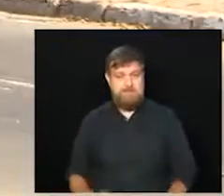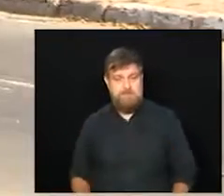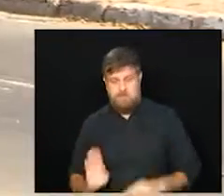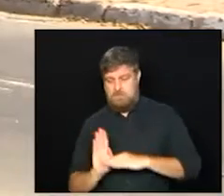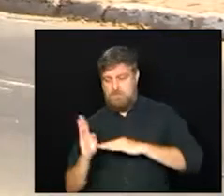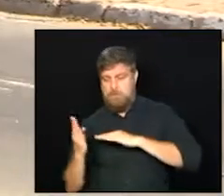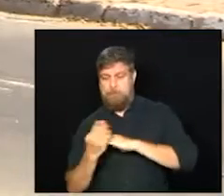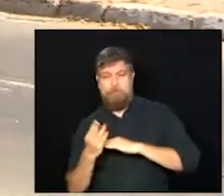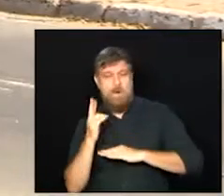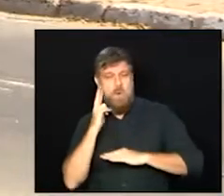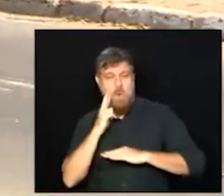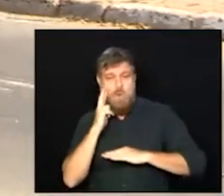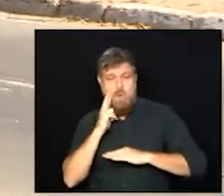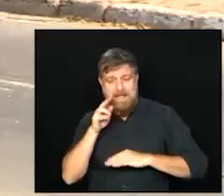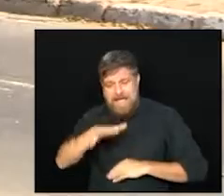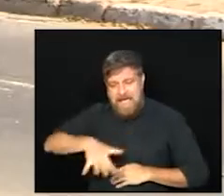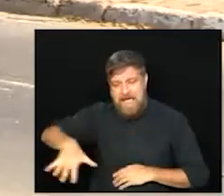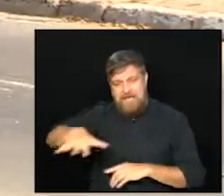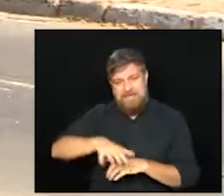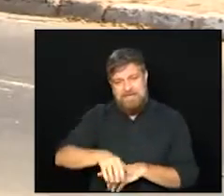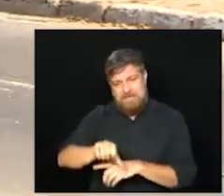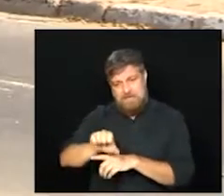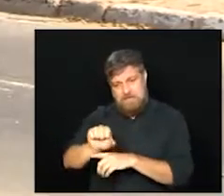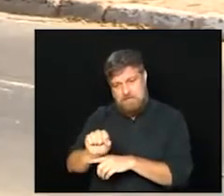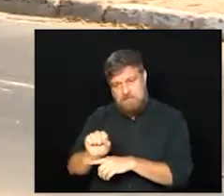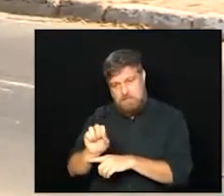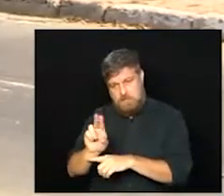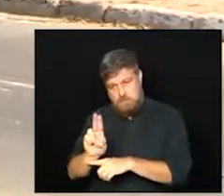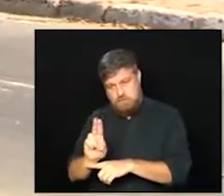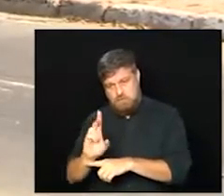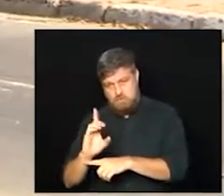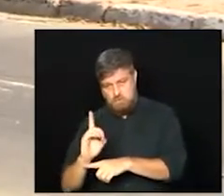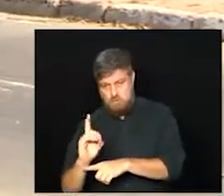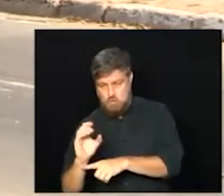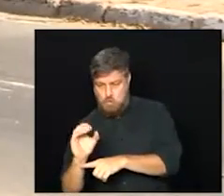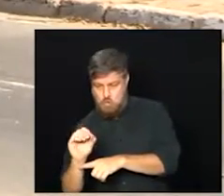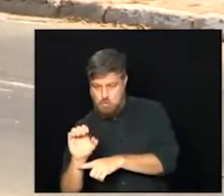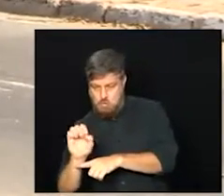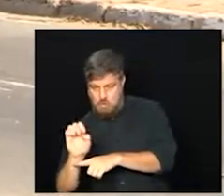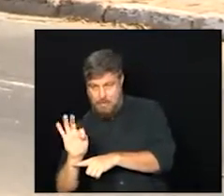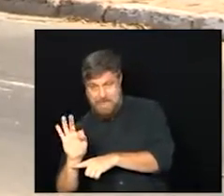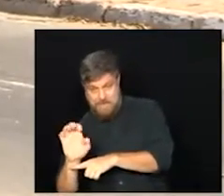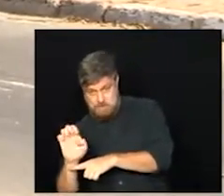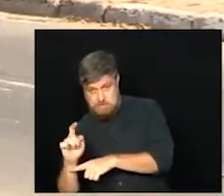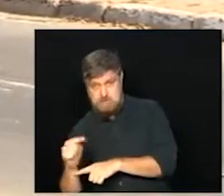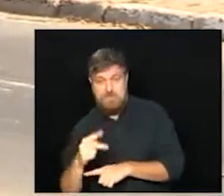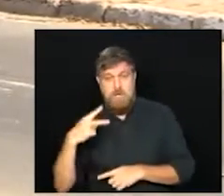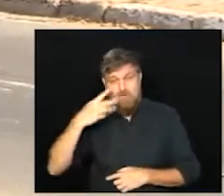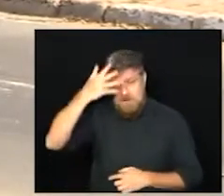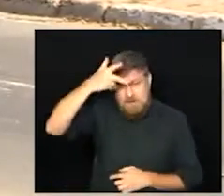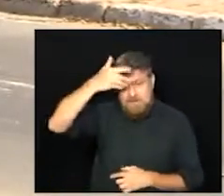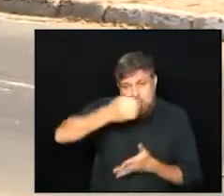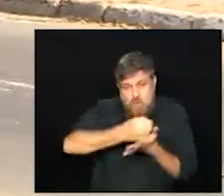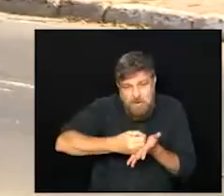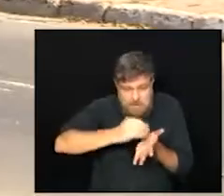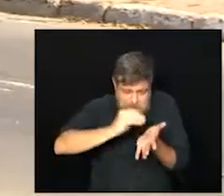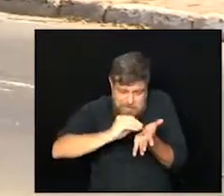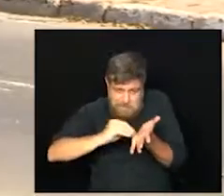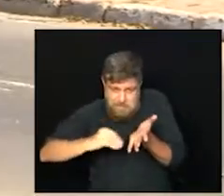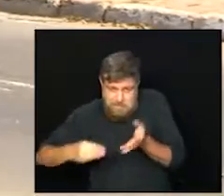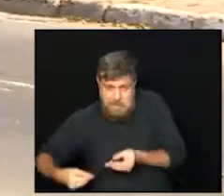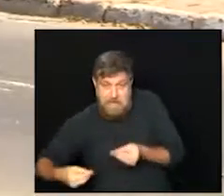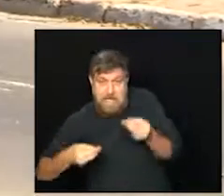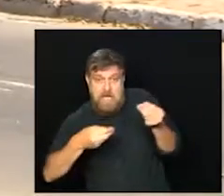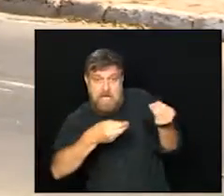Rosalina fica na região sudoeste de Campinas. O vereador Rodrigo da Farmadic justificou no ofício enviado à